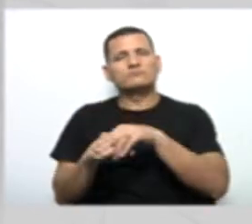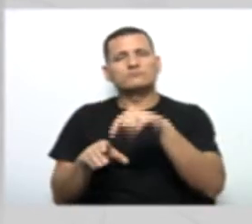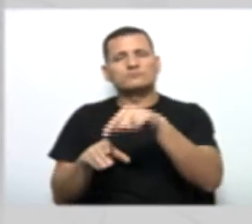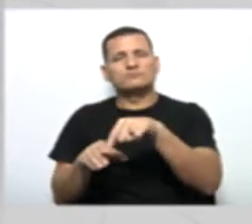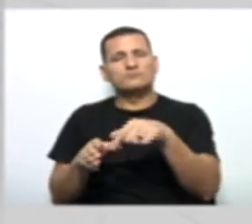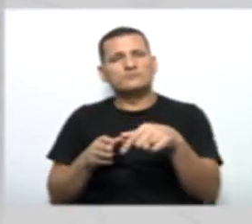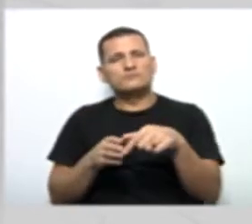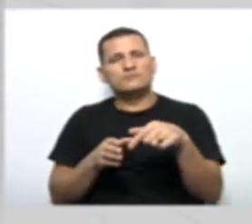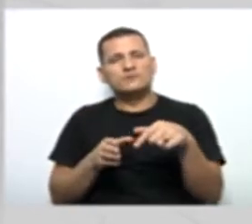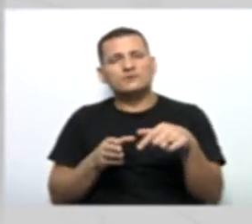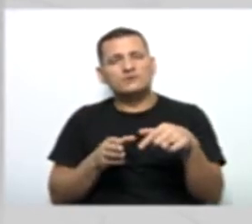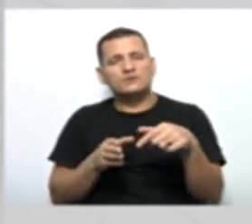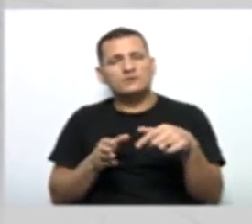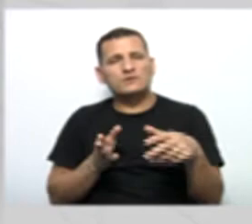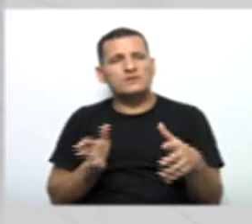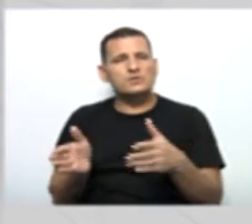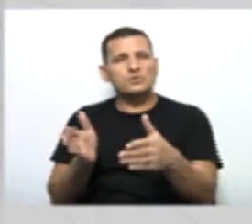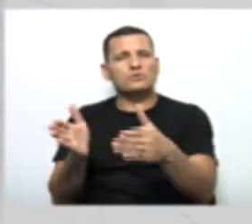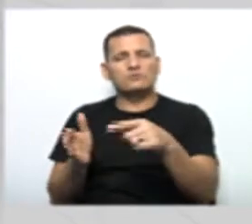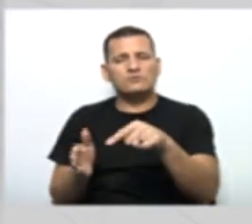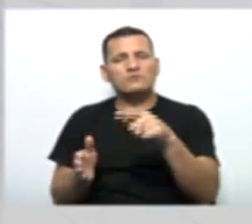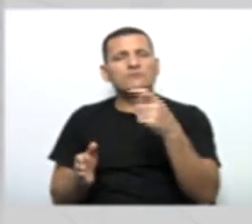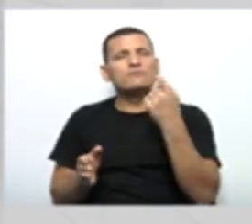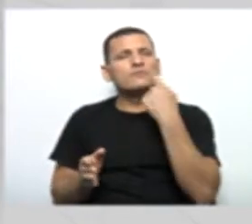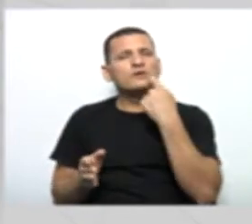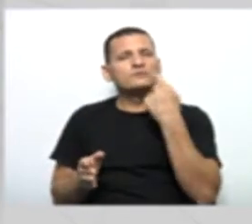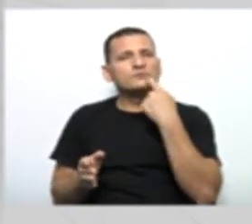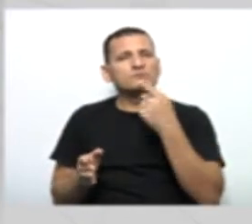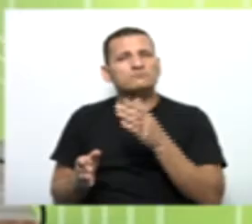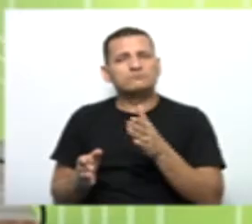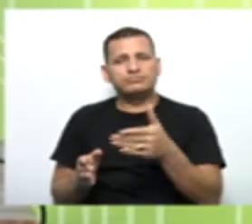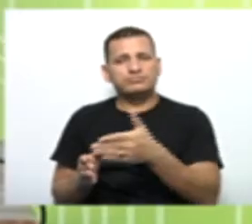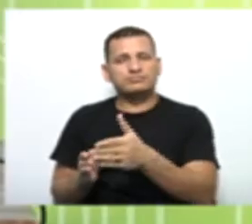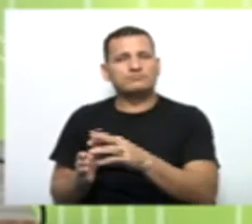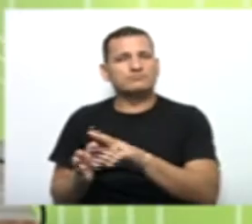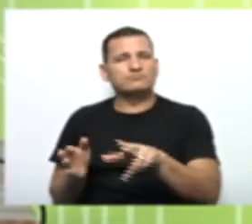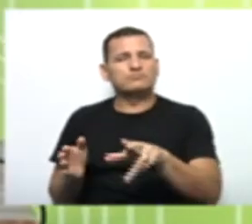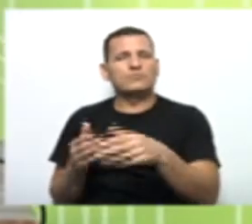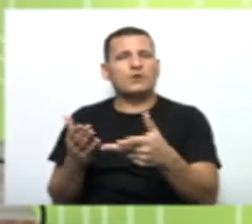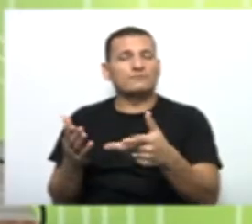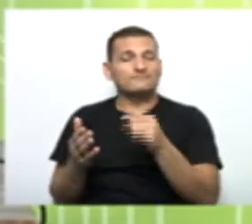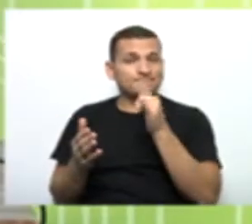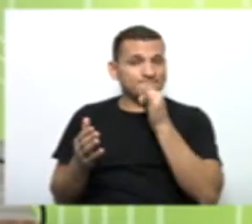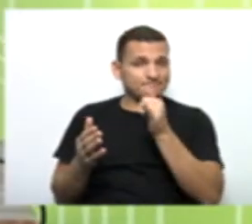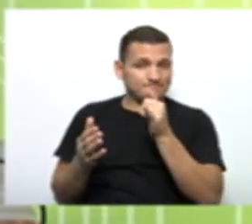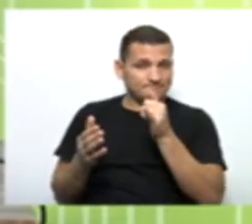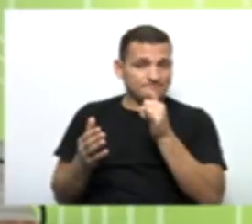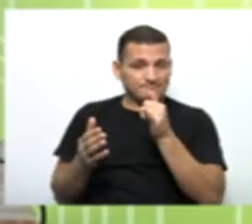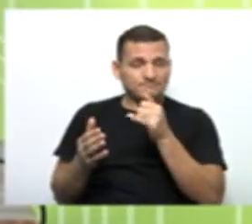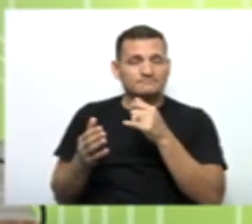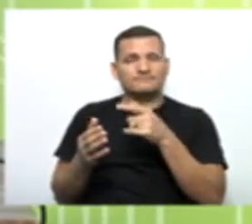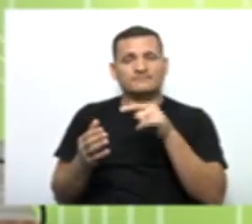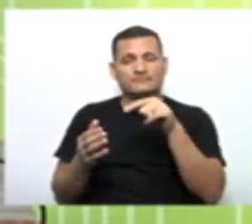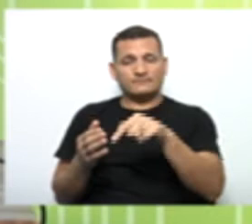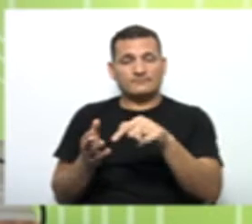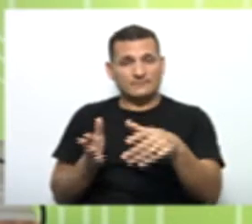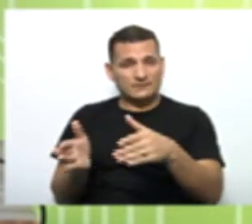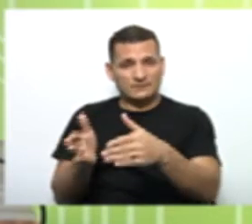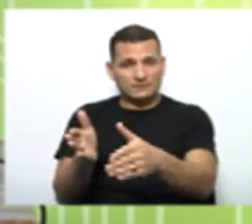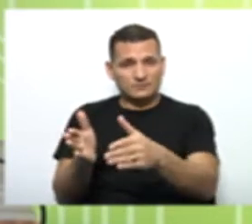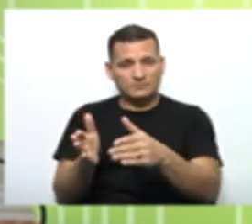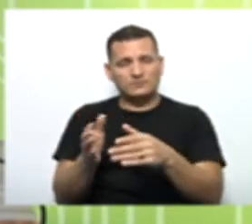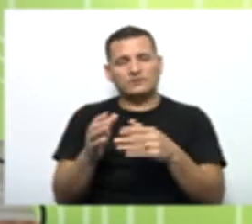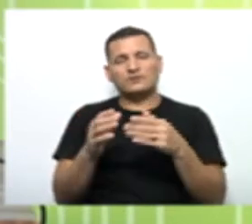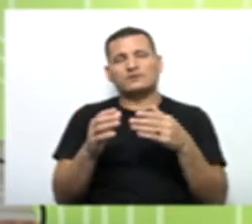Se naquele rio existe uma espécie e nós colocamos uma outra espécie que não existia anteriormente, aquela nova espécie